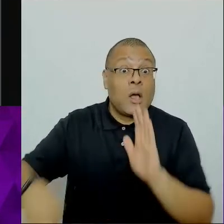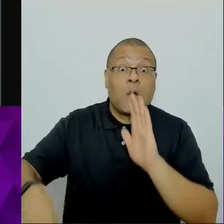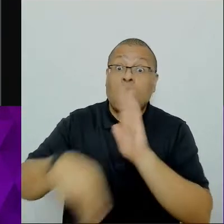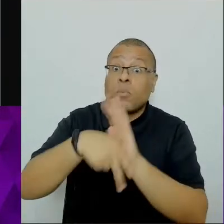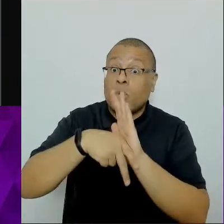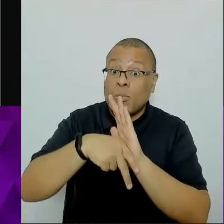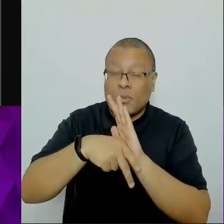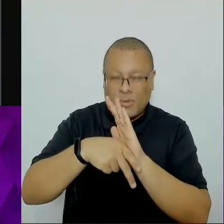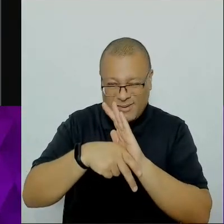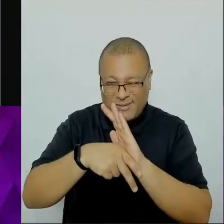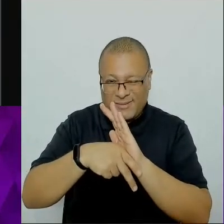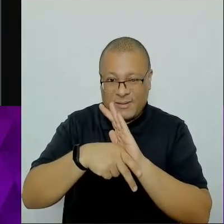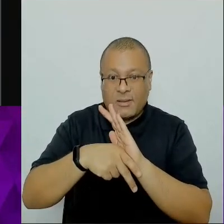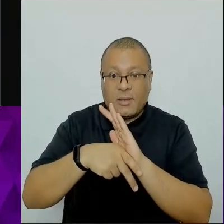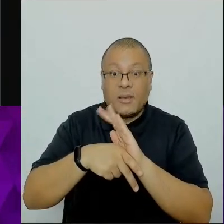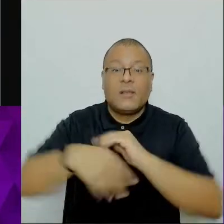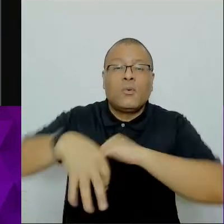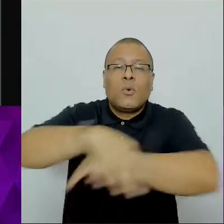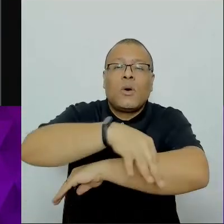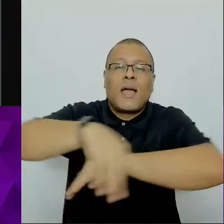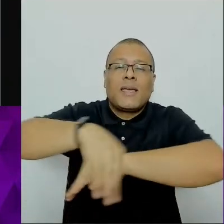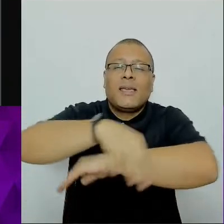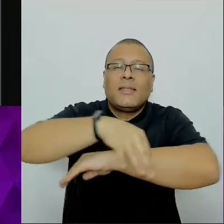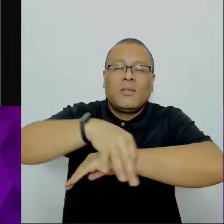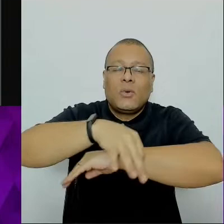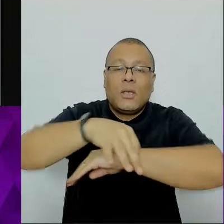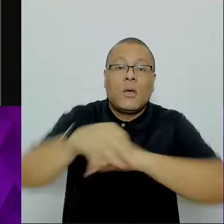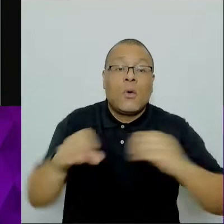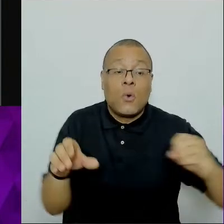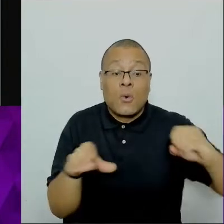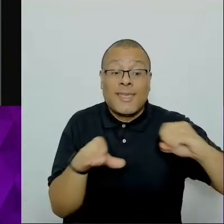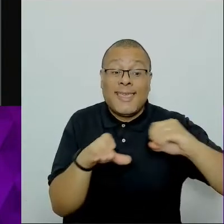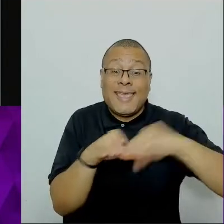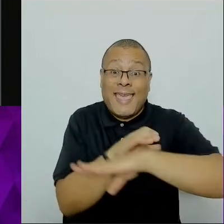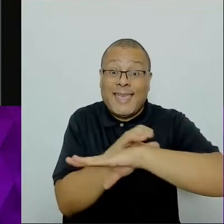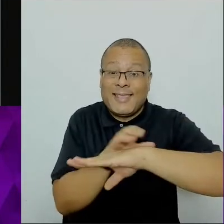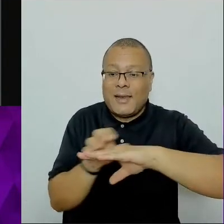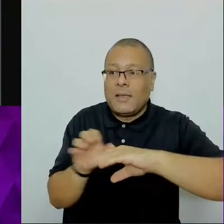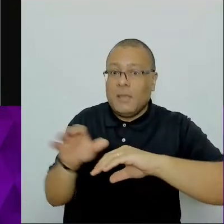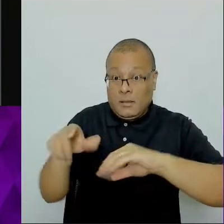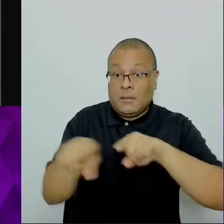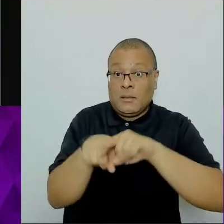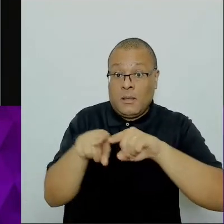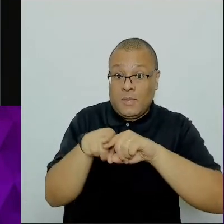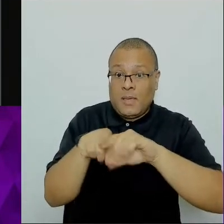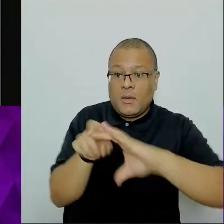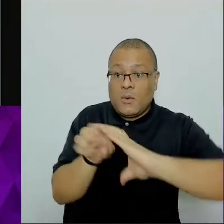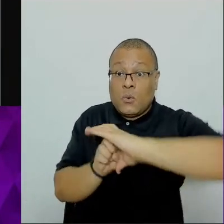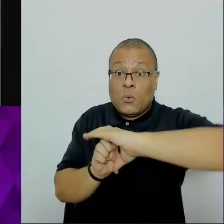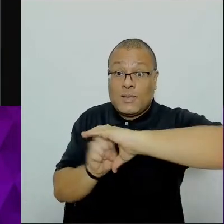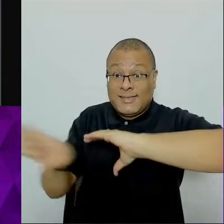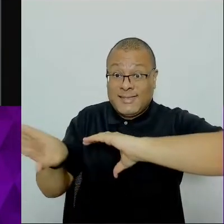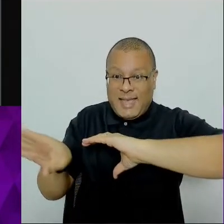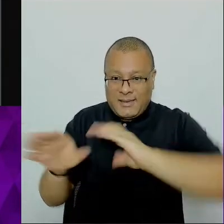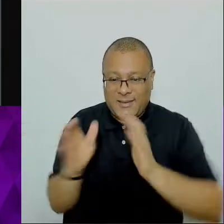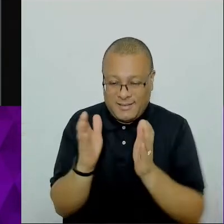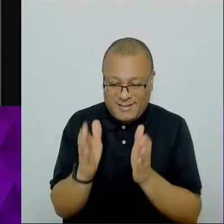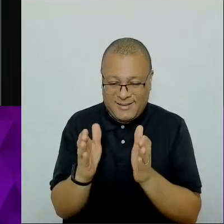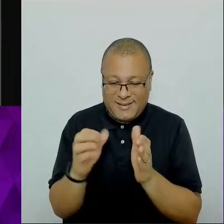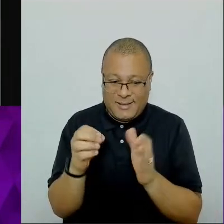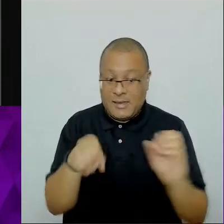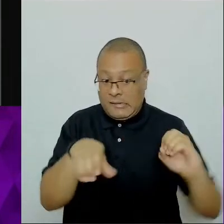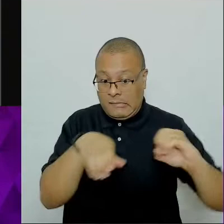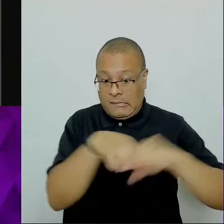hexágono. Então, as portas de entrada e as portas de saída fazem parte aqui